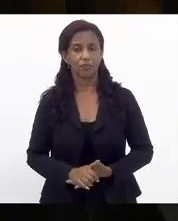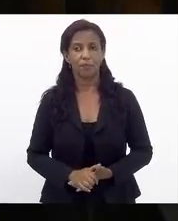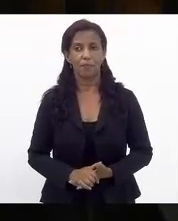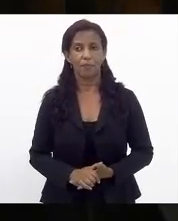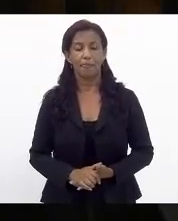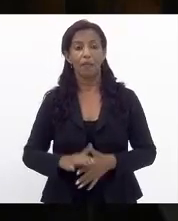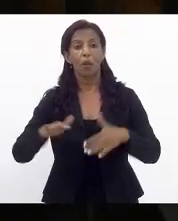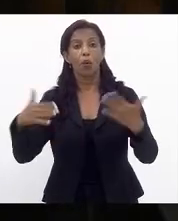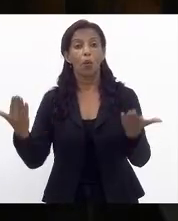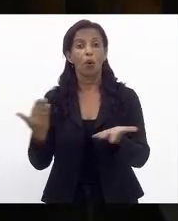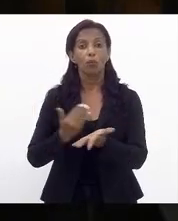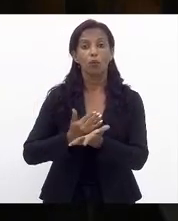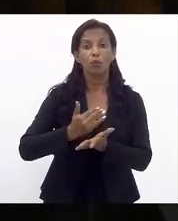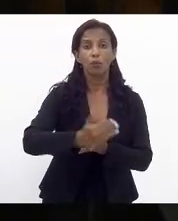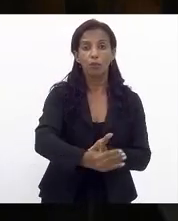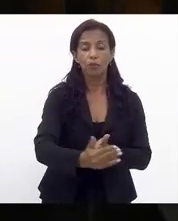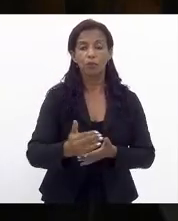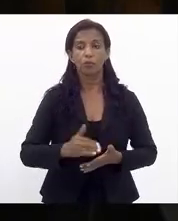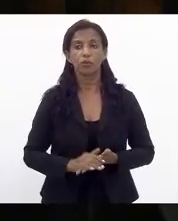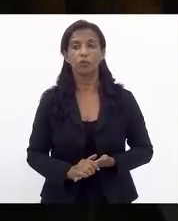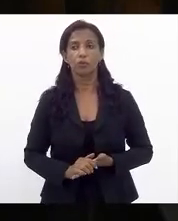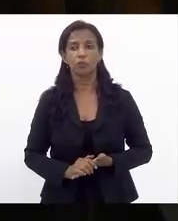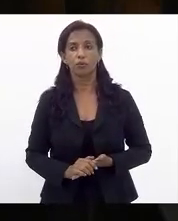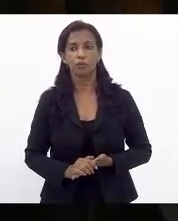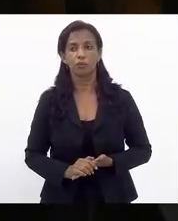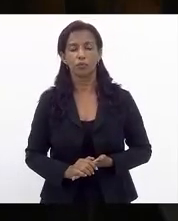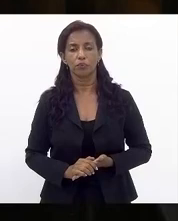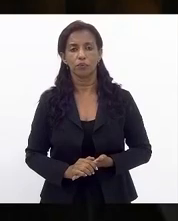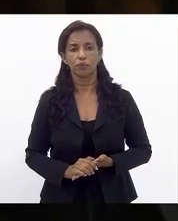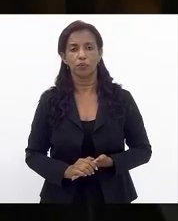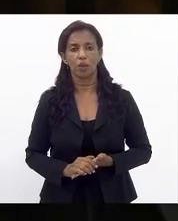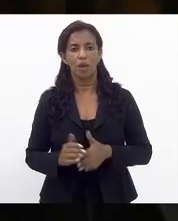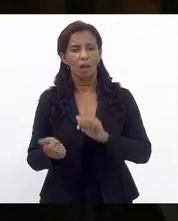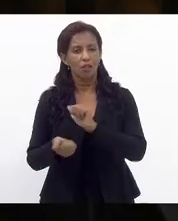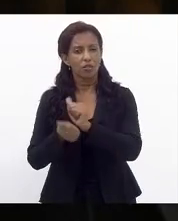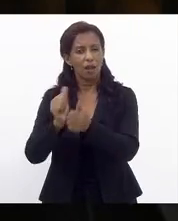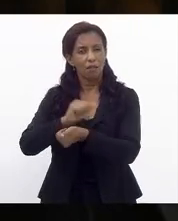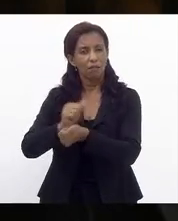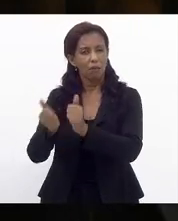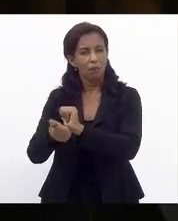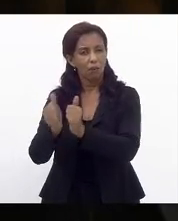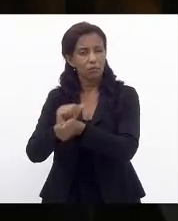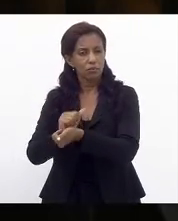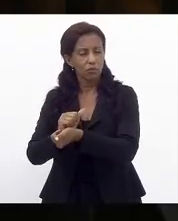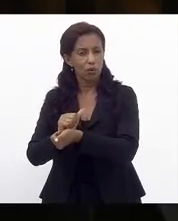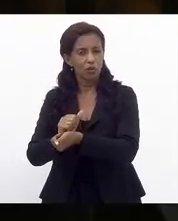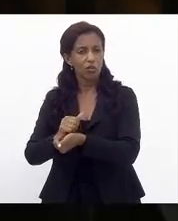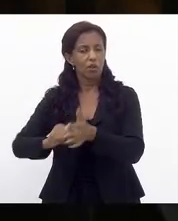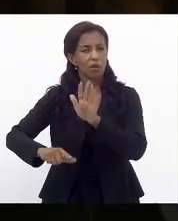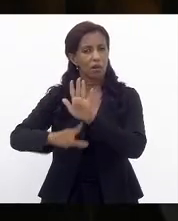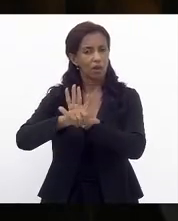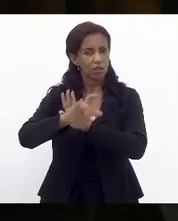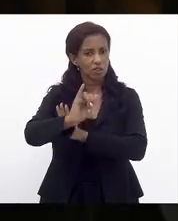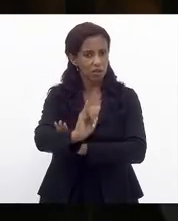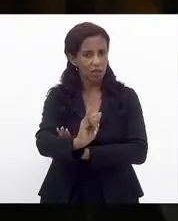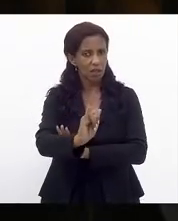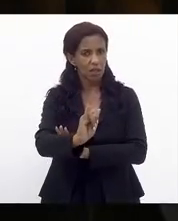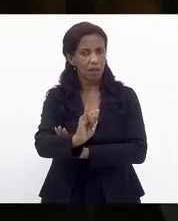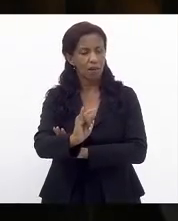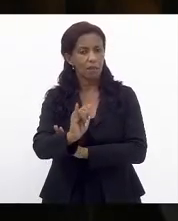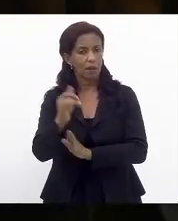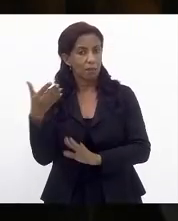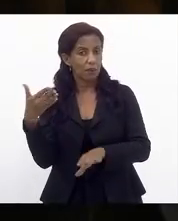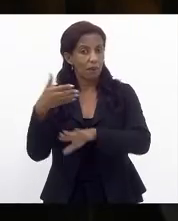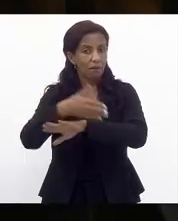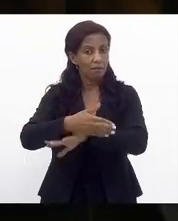e lá quando a gente fez as adequações nas leis para que a gente pudesse aderir